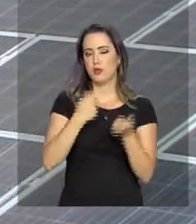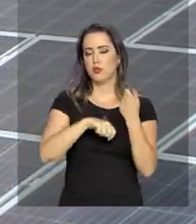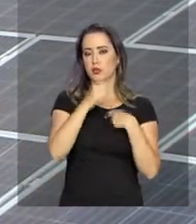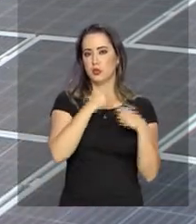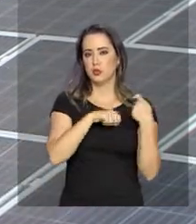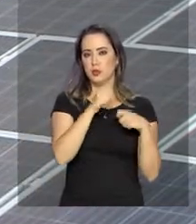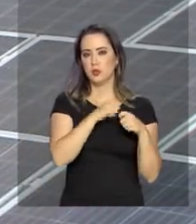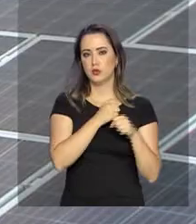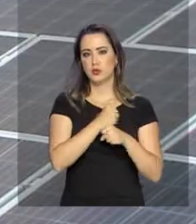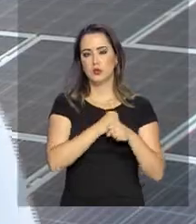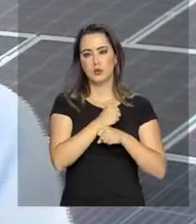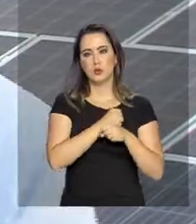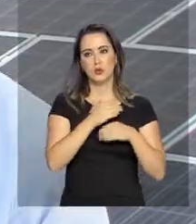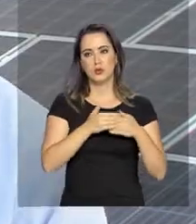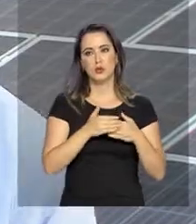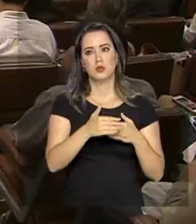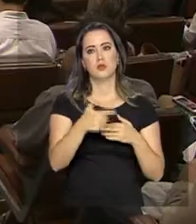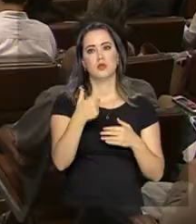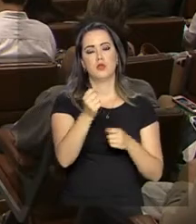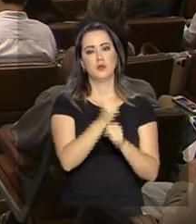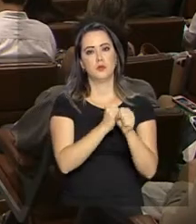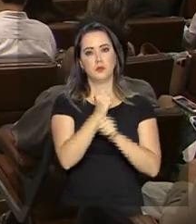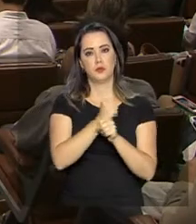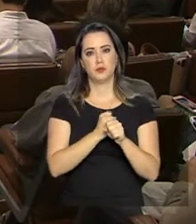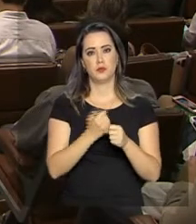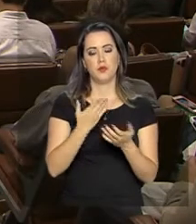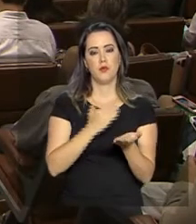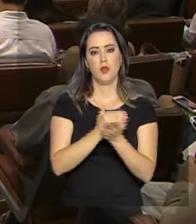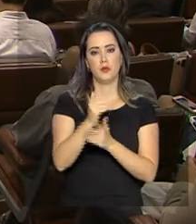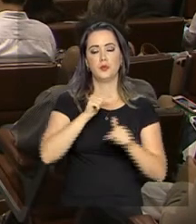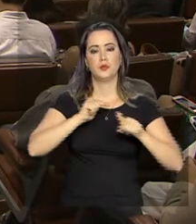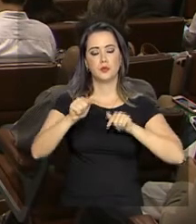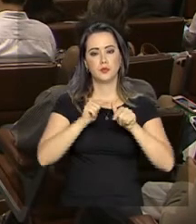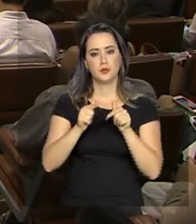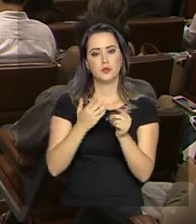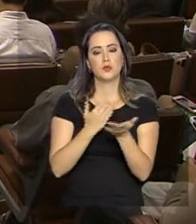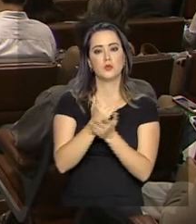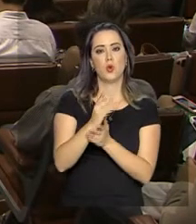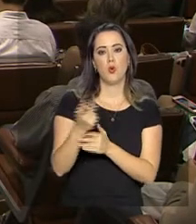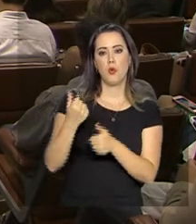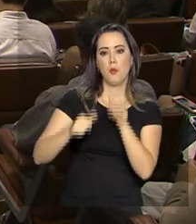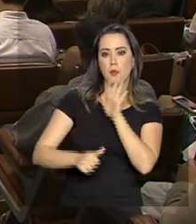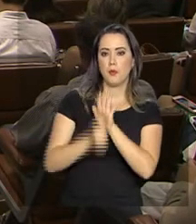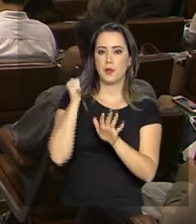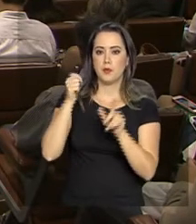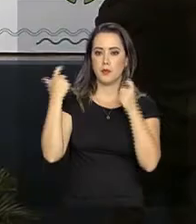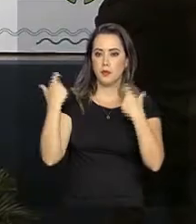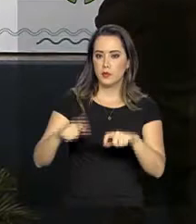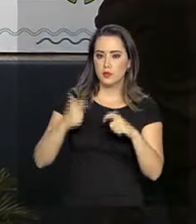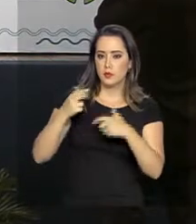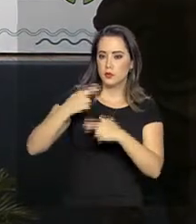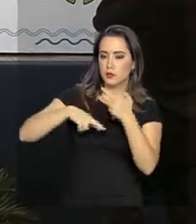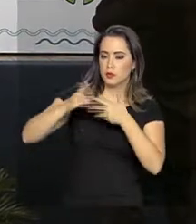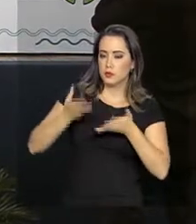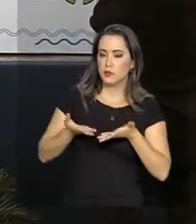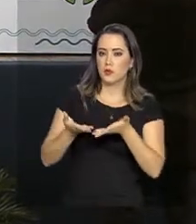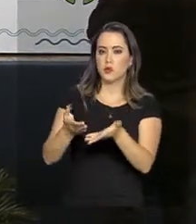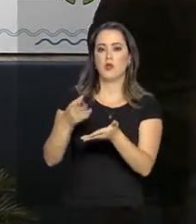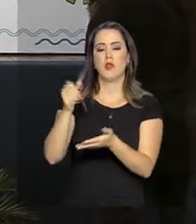nos próximos 20 anos a iniciativa deu tão certo que ganhou o primeiro lugar do prêmio a a3p